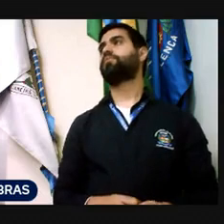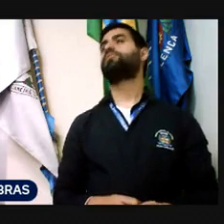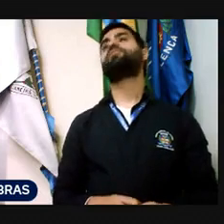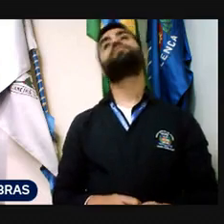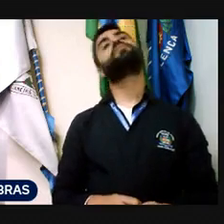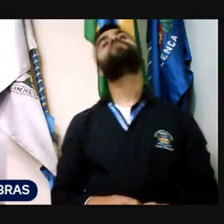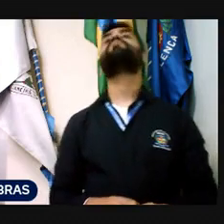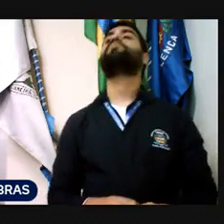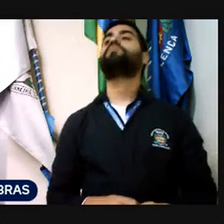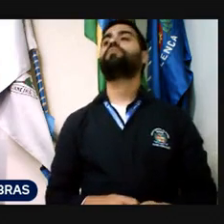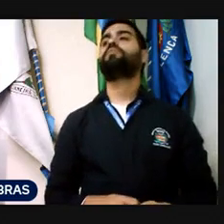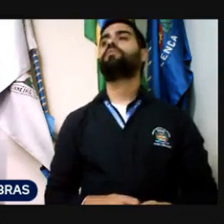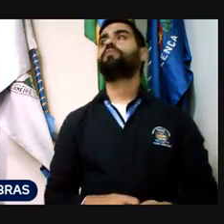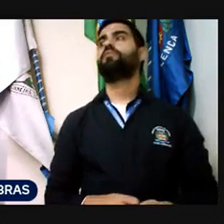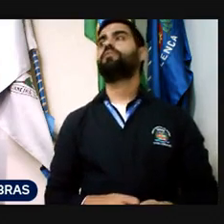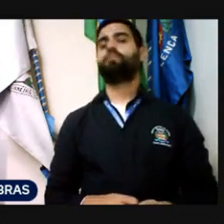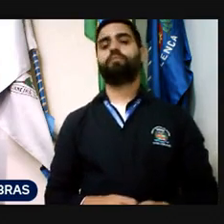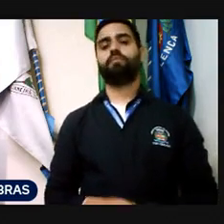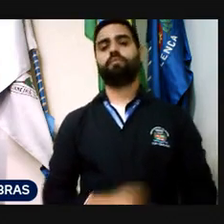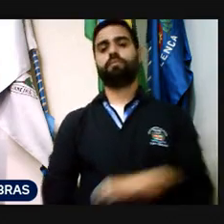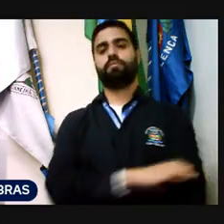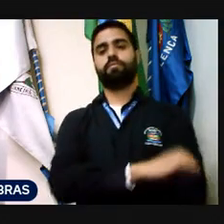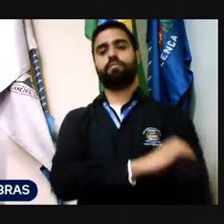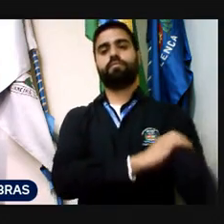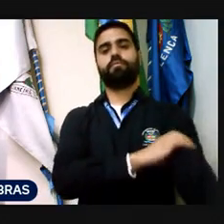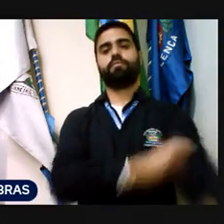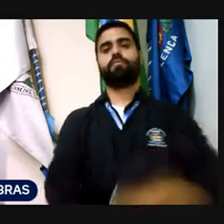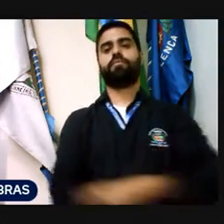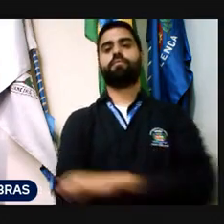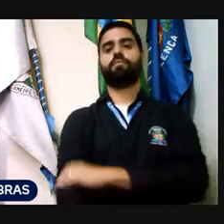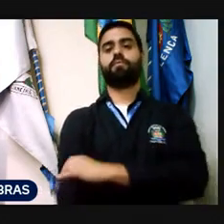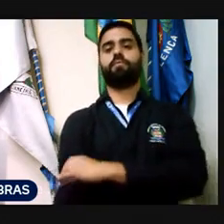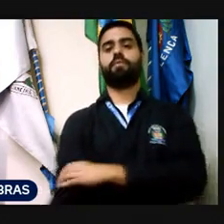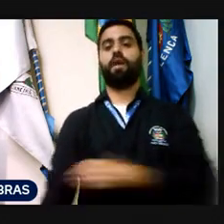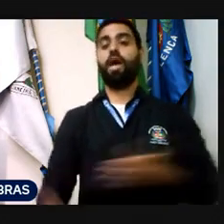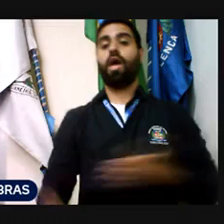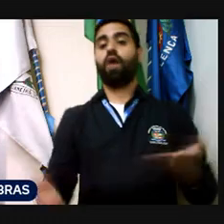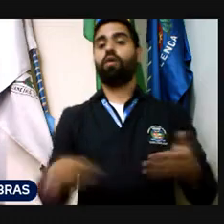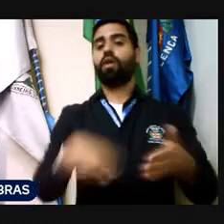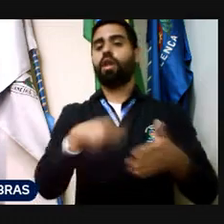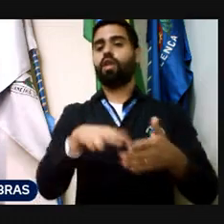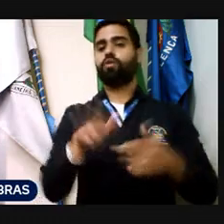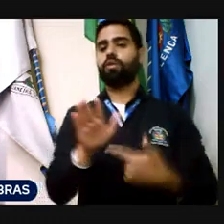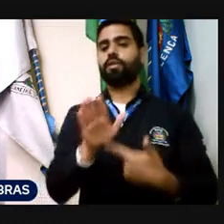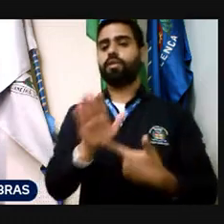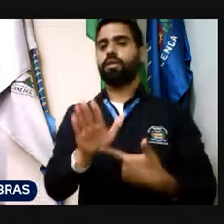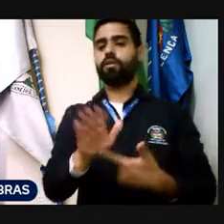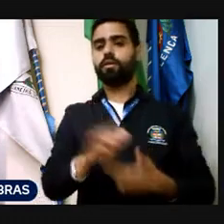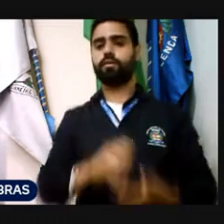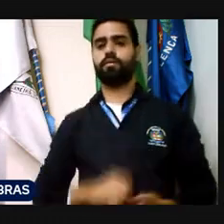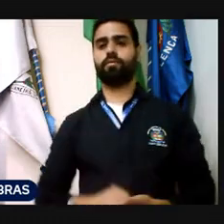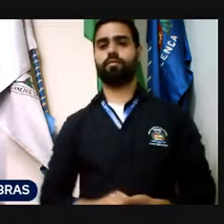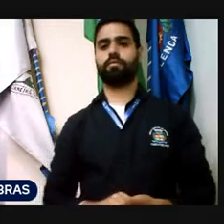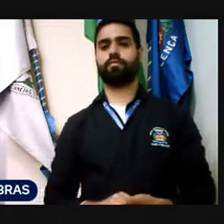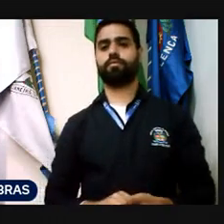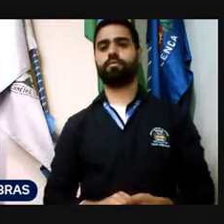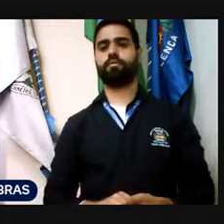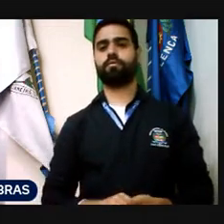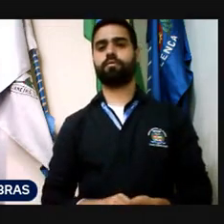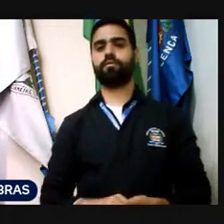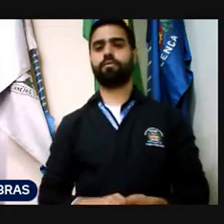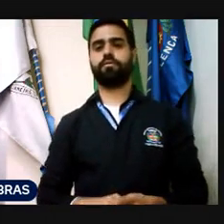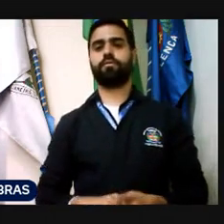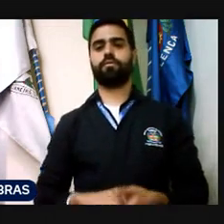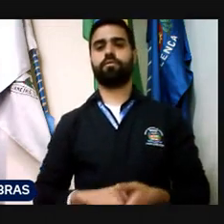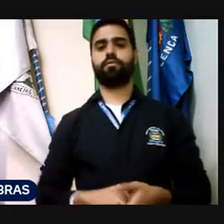Leitura das indicações. Indicação número 373, de 2021. Excelentíssimo senhor presidente da Câmara